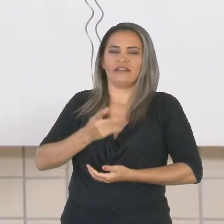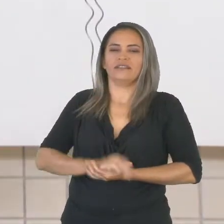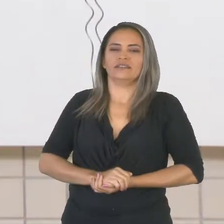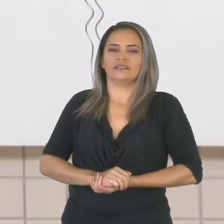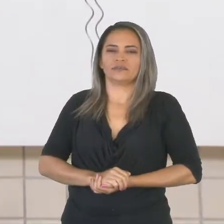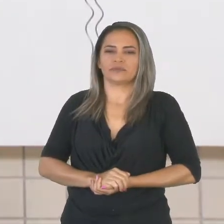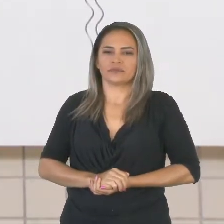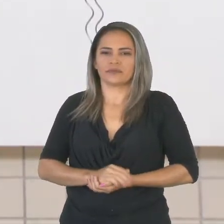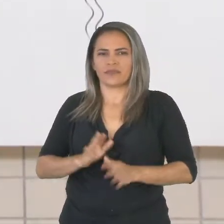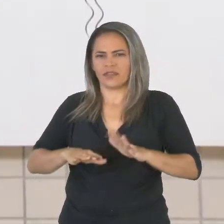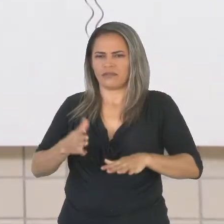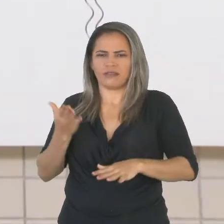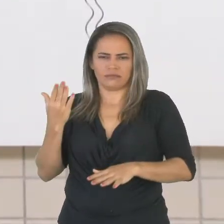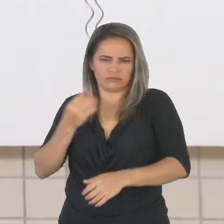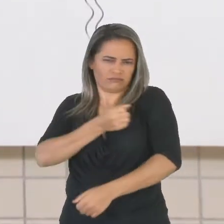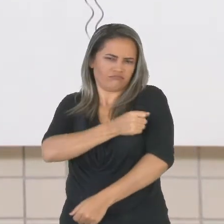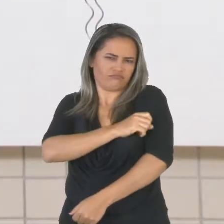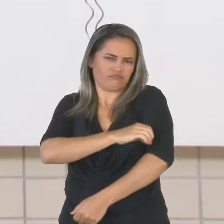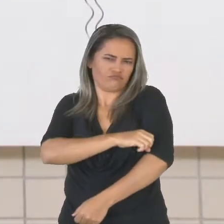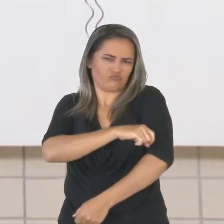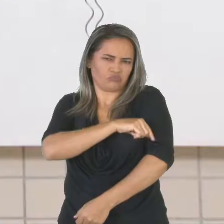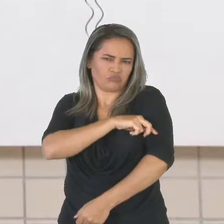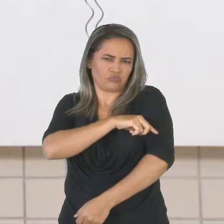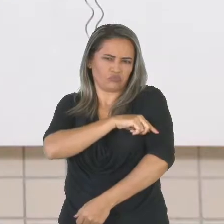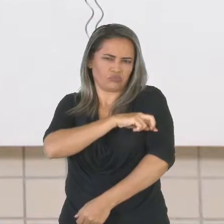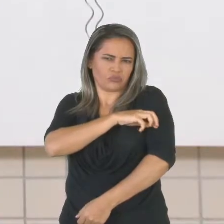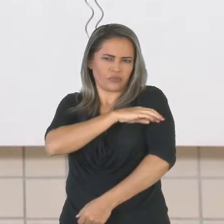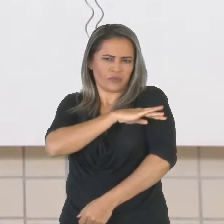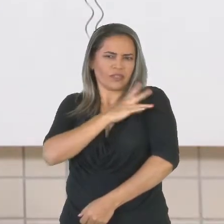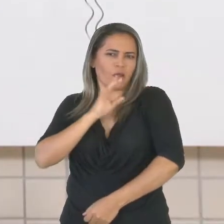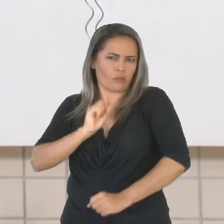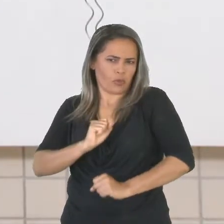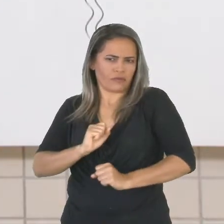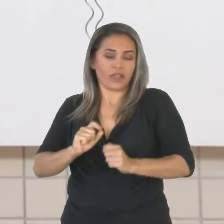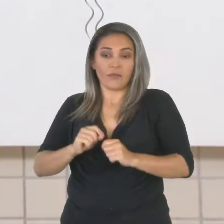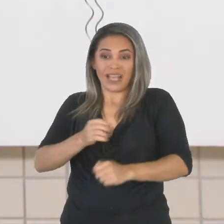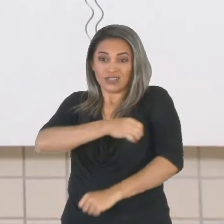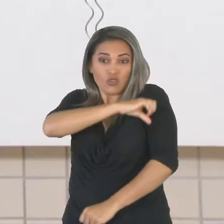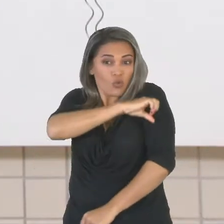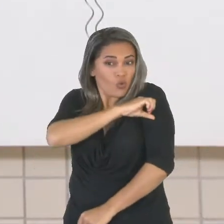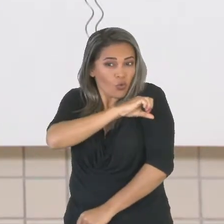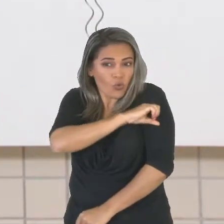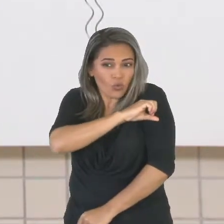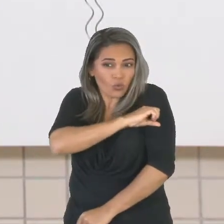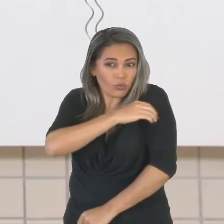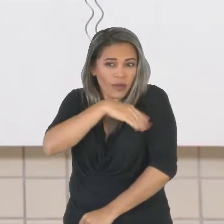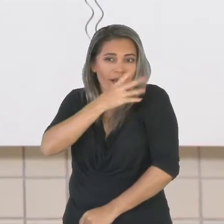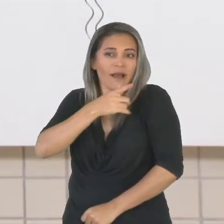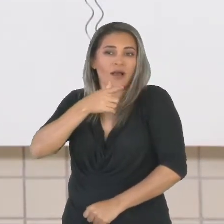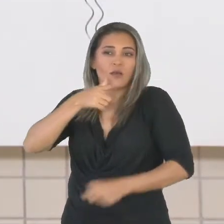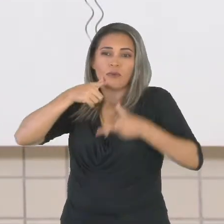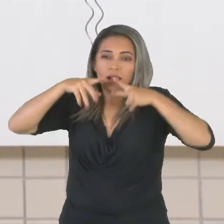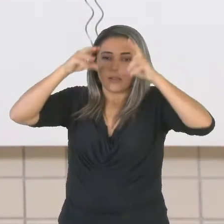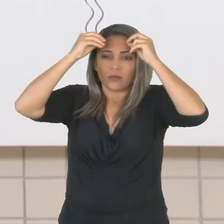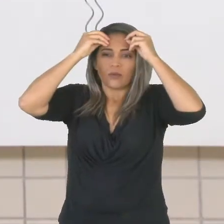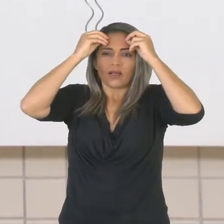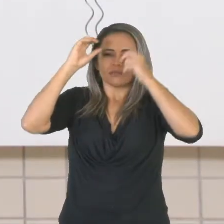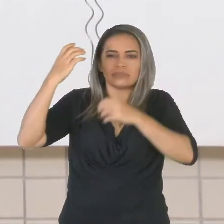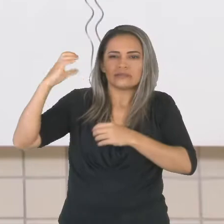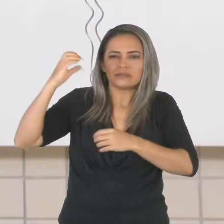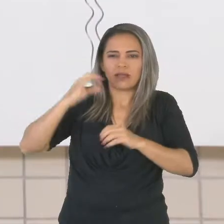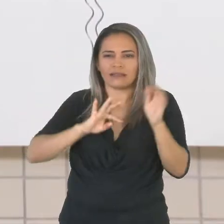talvez em séries anteriores você até pudesse fazê-lo. Mas a partir do 9º ano, uma linguagem mais científica, mais técnica,